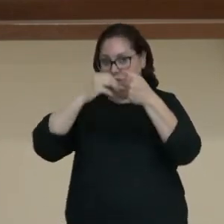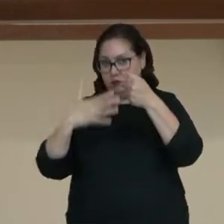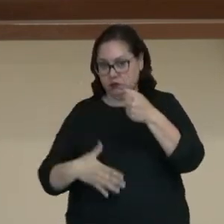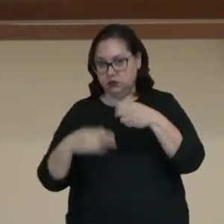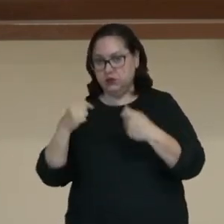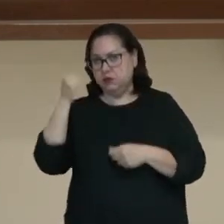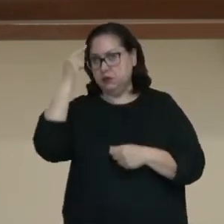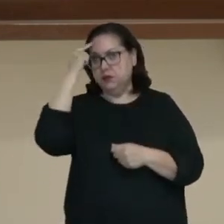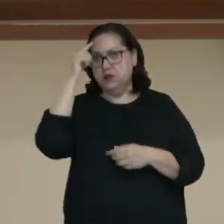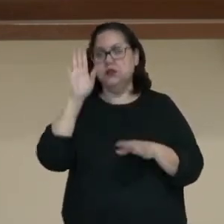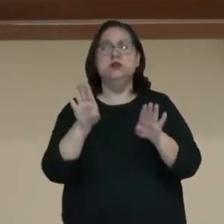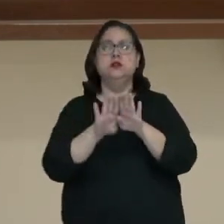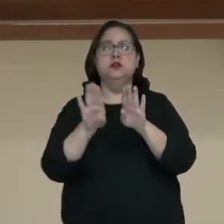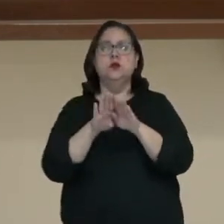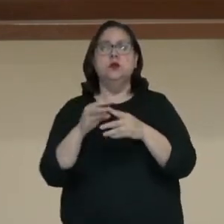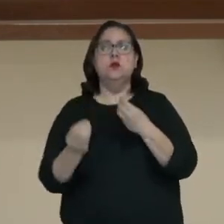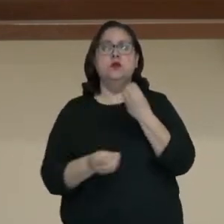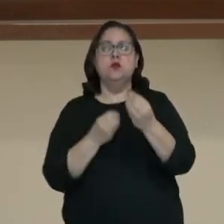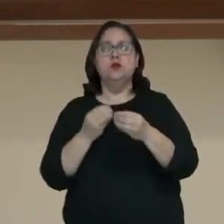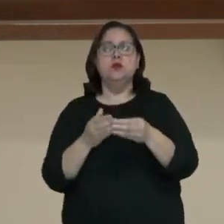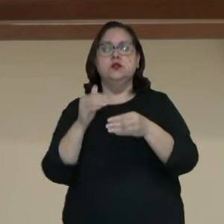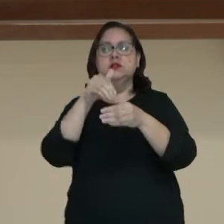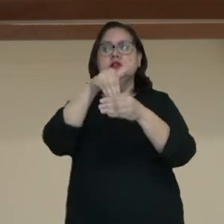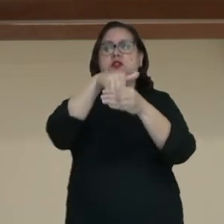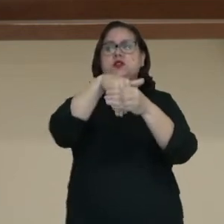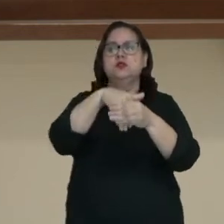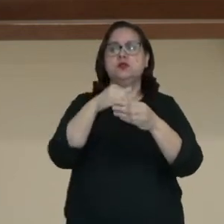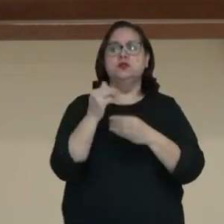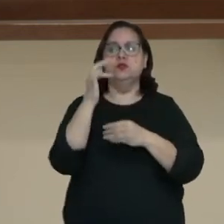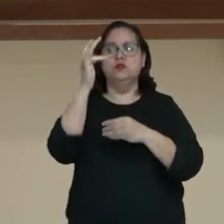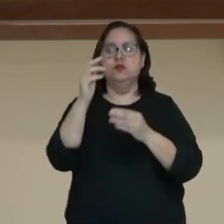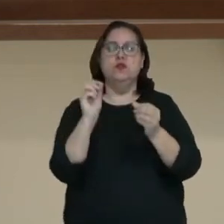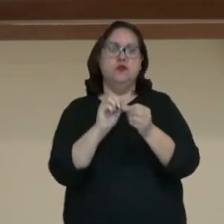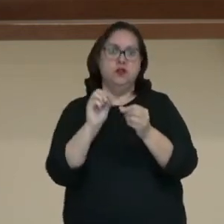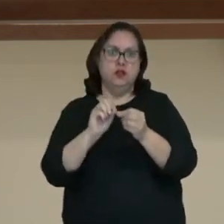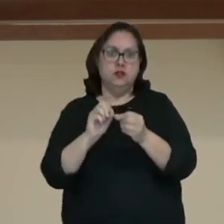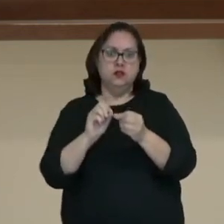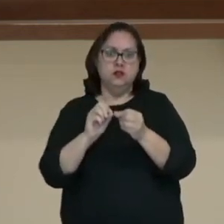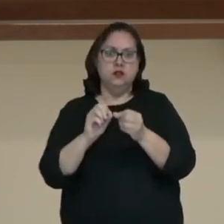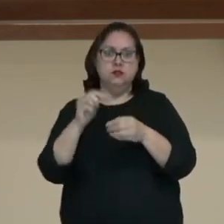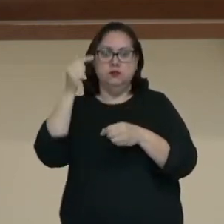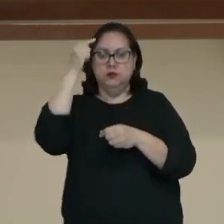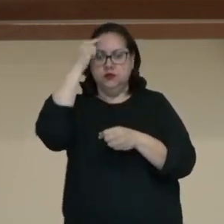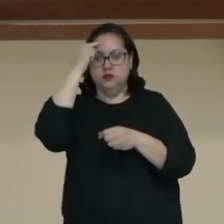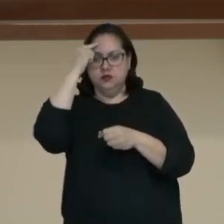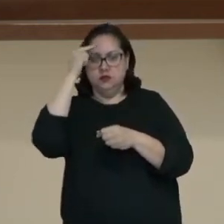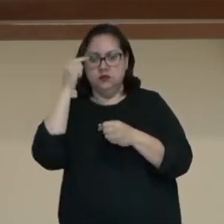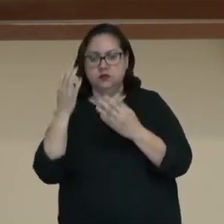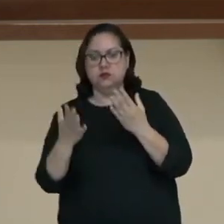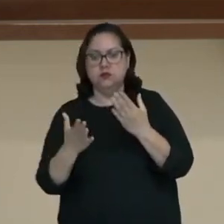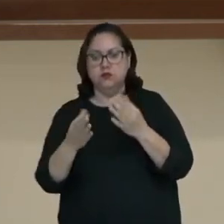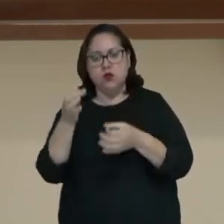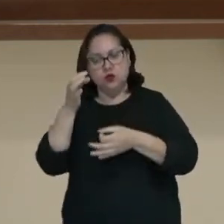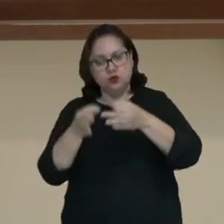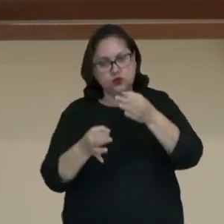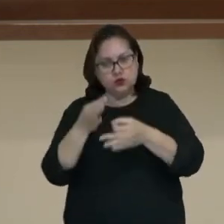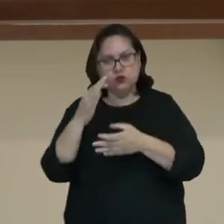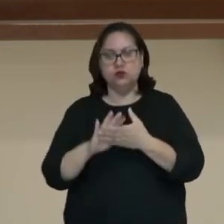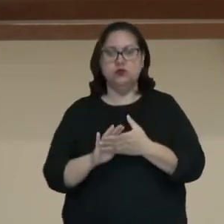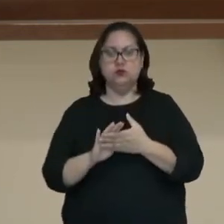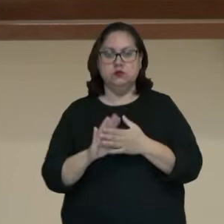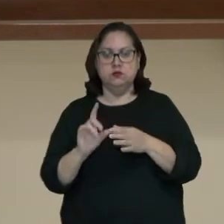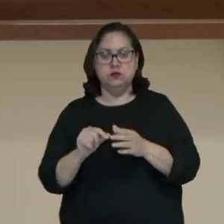pode pensar também em como as eleições são feitas, né? Pensar para que elas sejam feitas de maneira justa, de